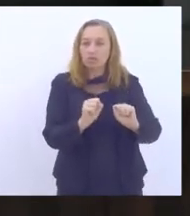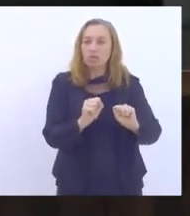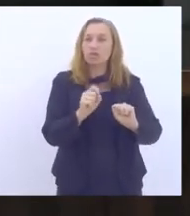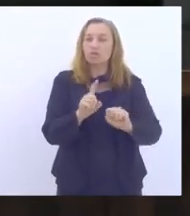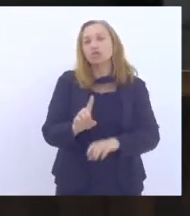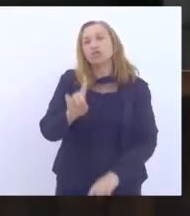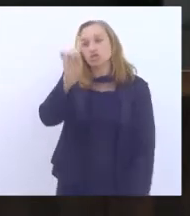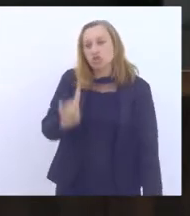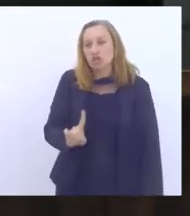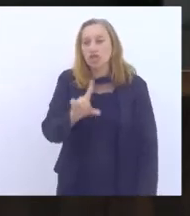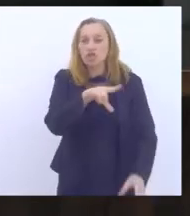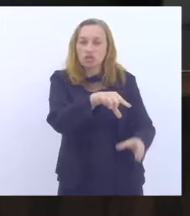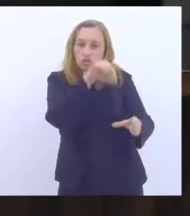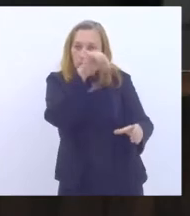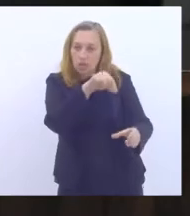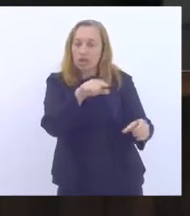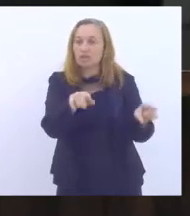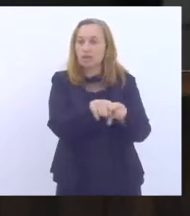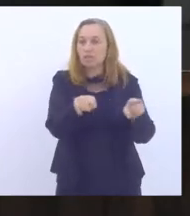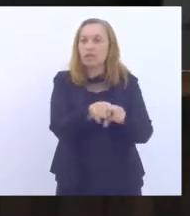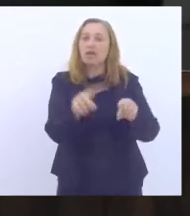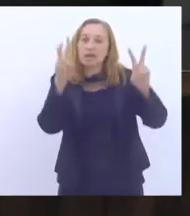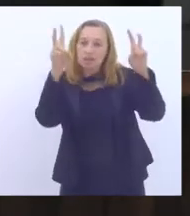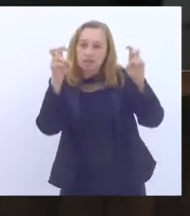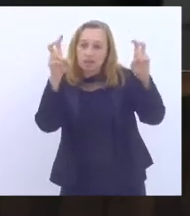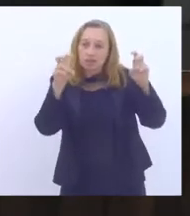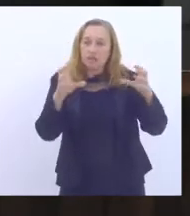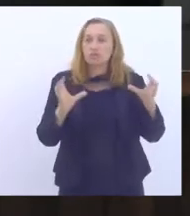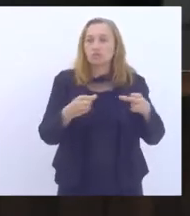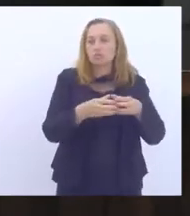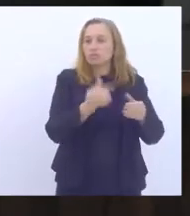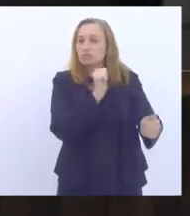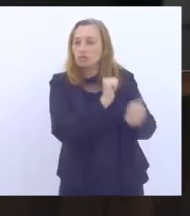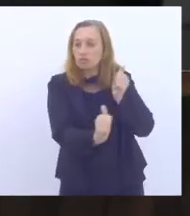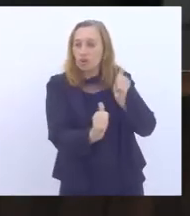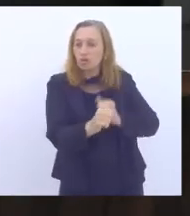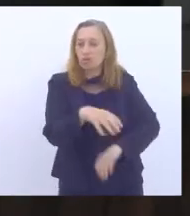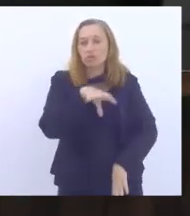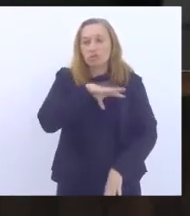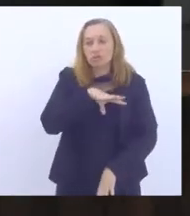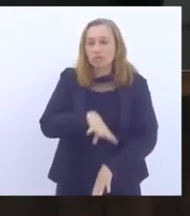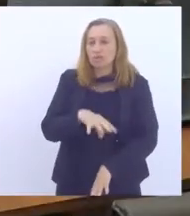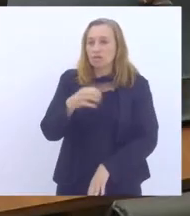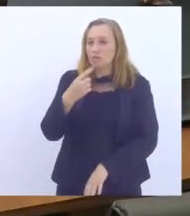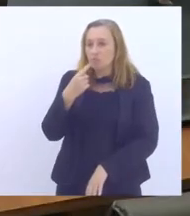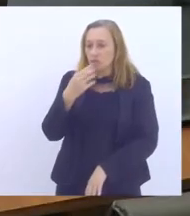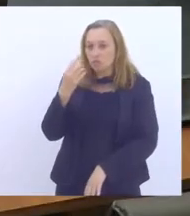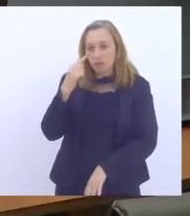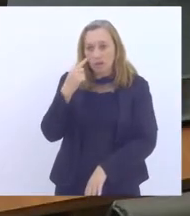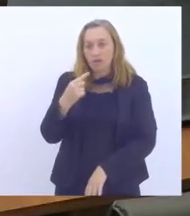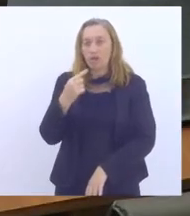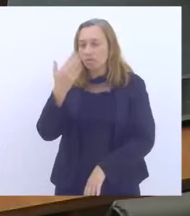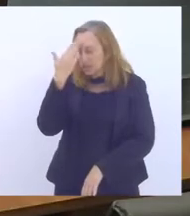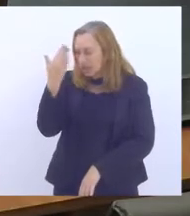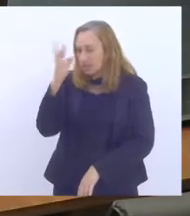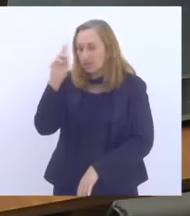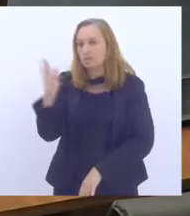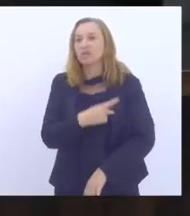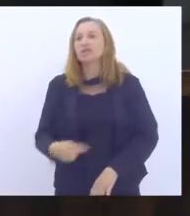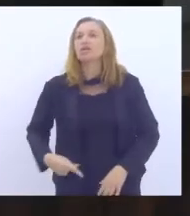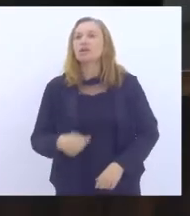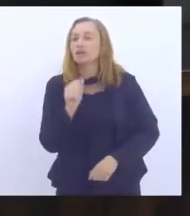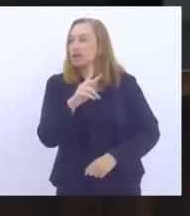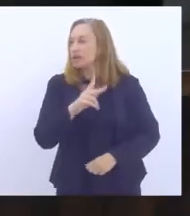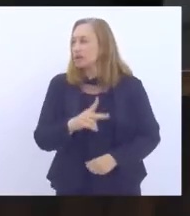definir qual é a posição em relação a essa questão do Club de Regatas Vasco da Gama vamos chegar a um bom termo aí a o presente OK